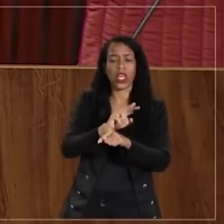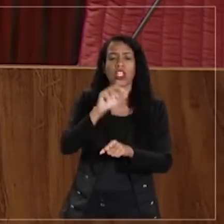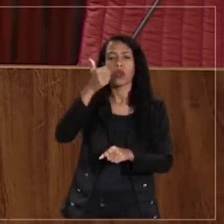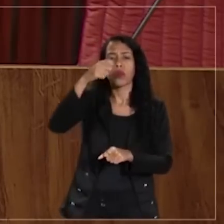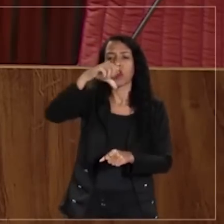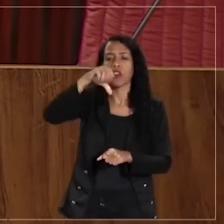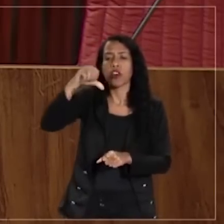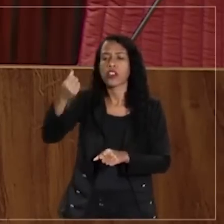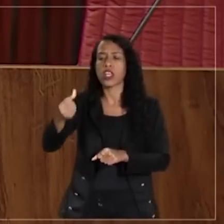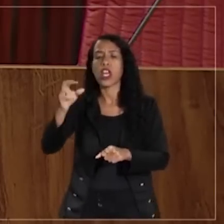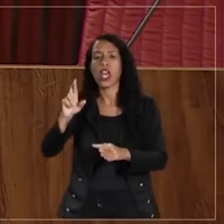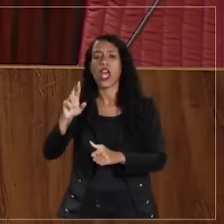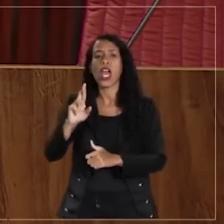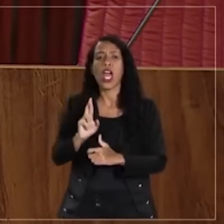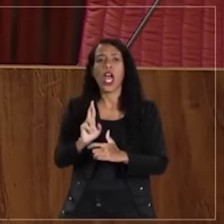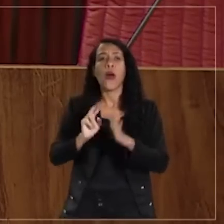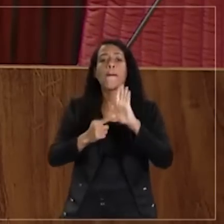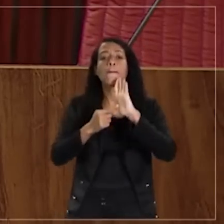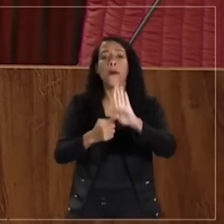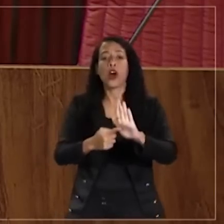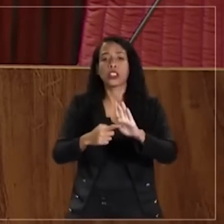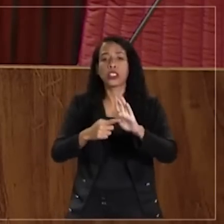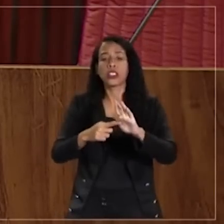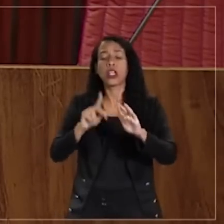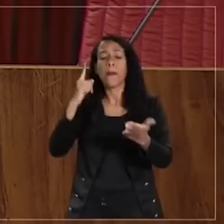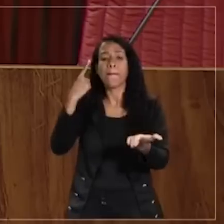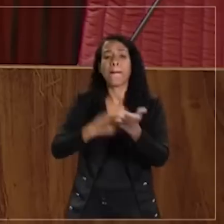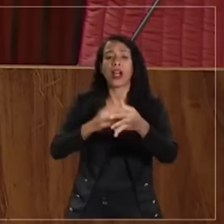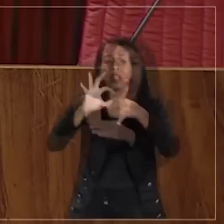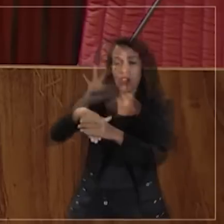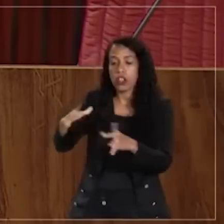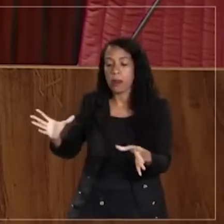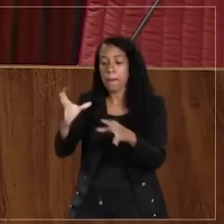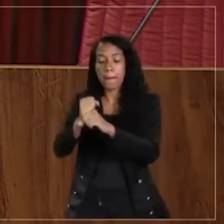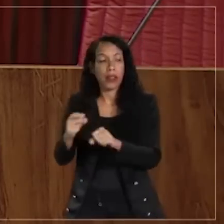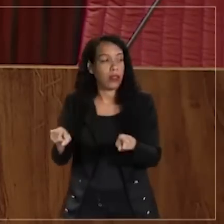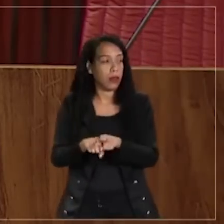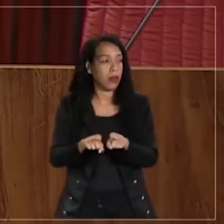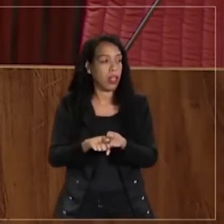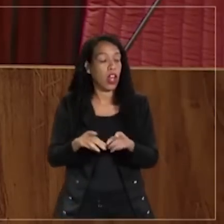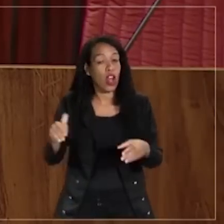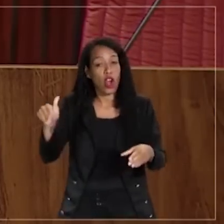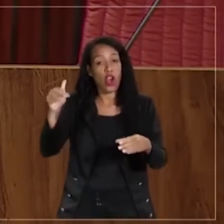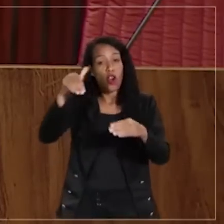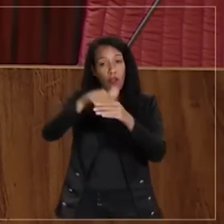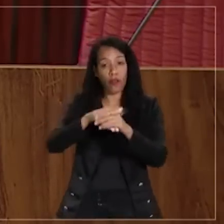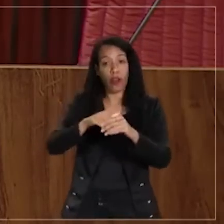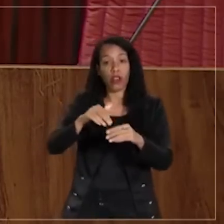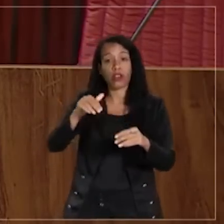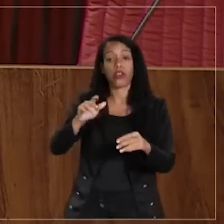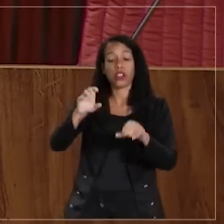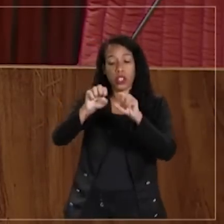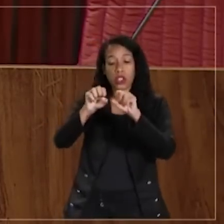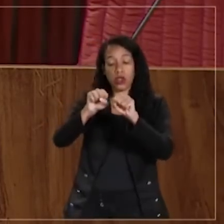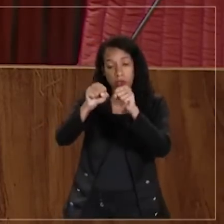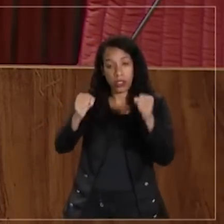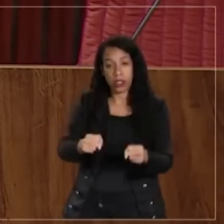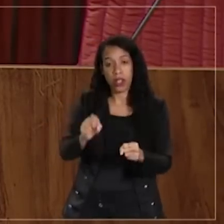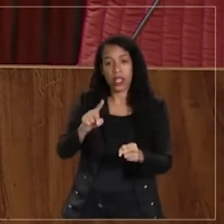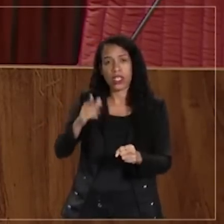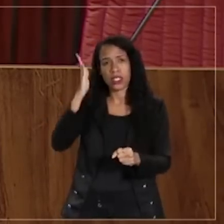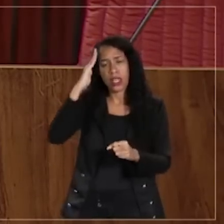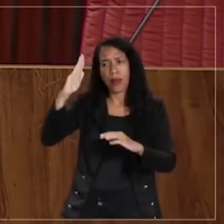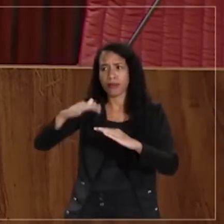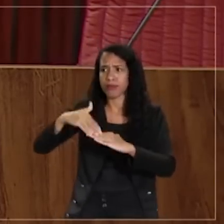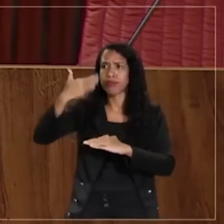1996, representa marco importante da plena liberdade para o exercício do voto. O voto eletrônico, que, como sabemos, vai muito além da